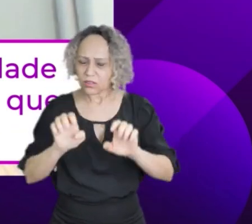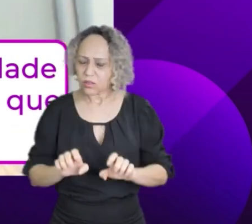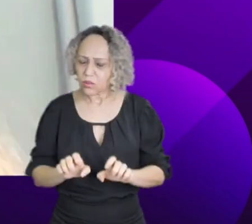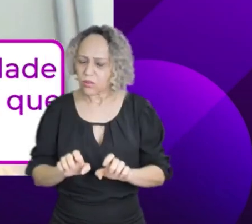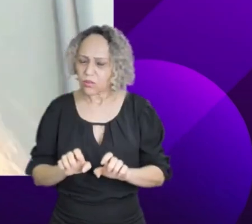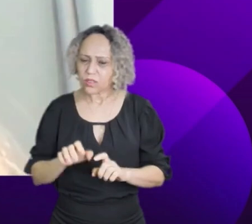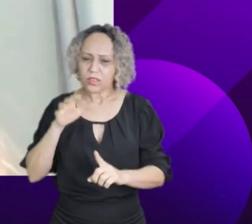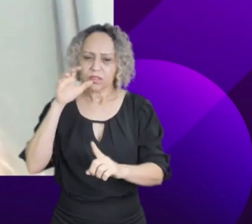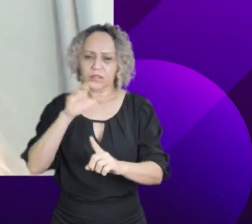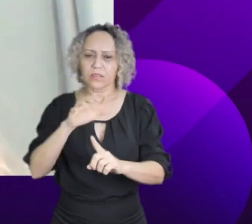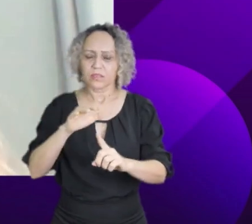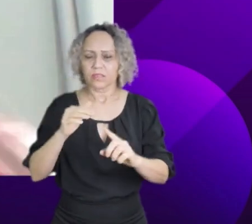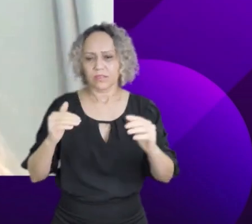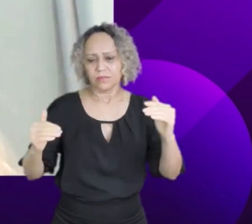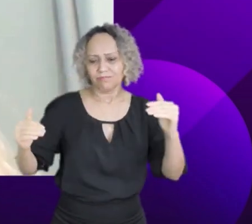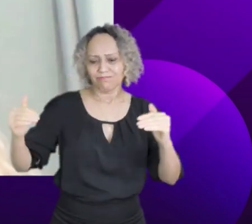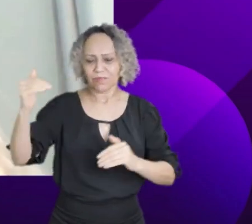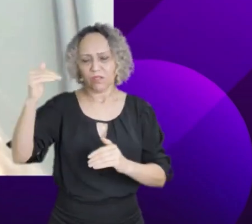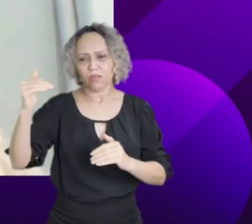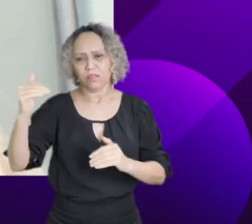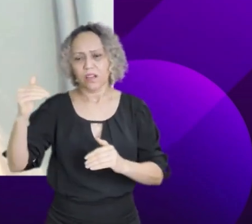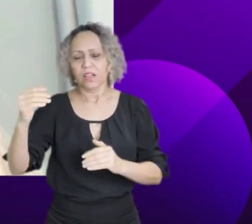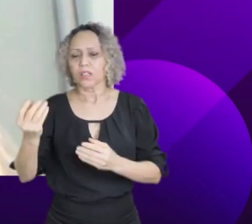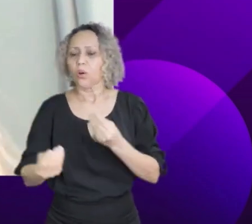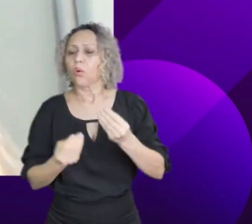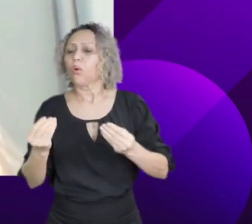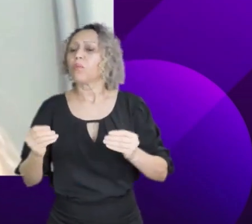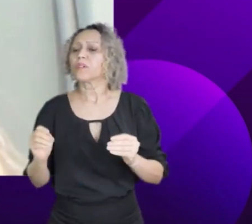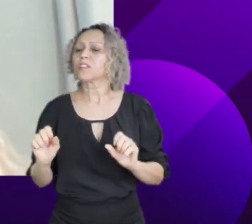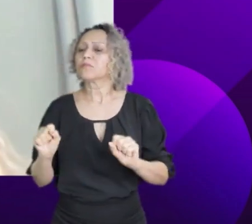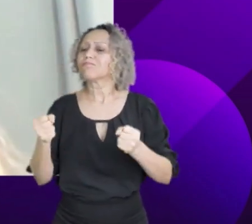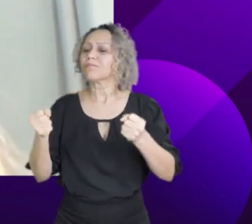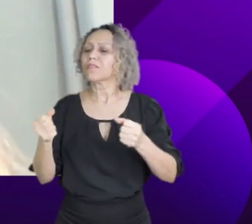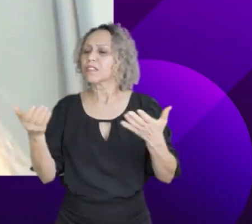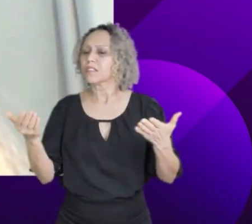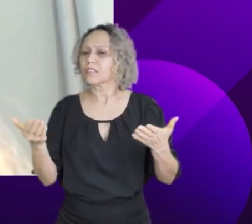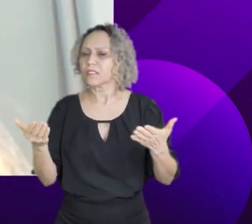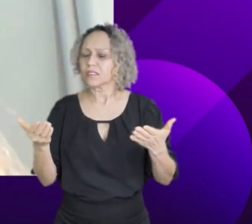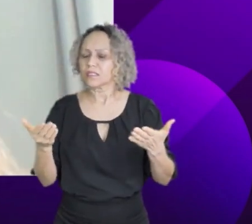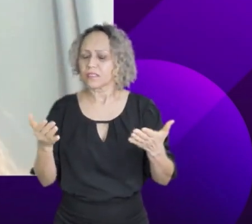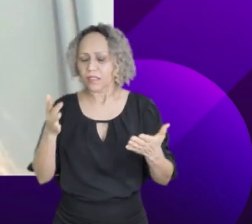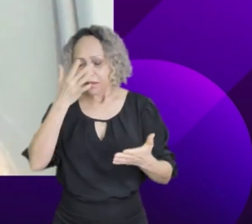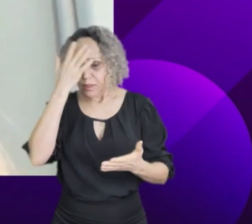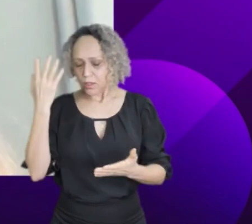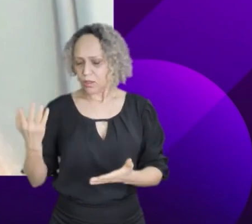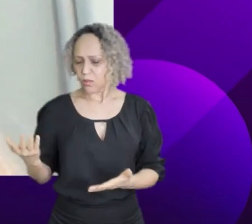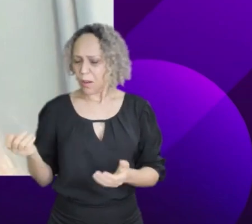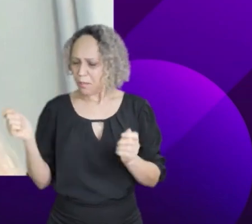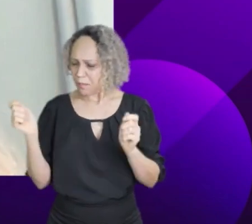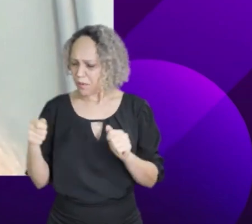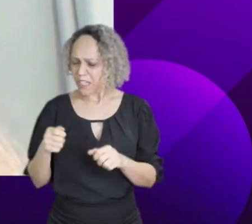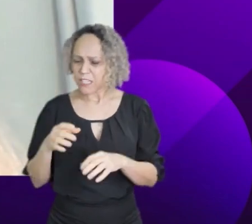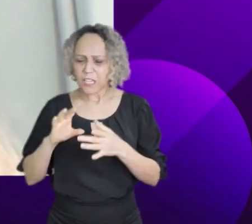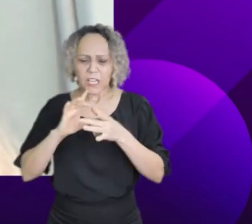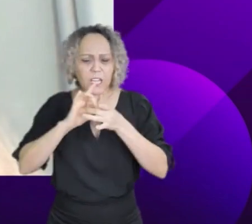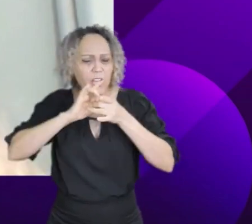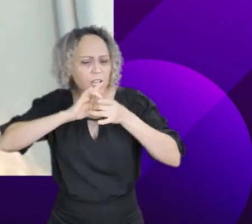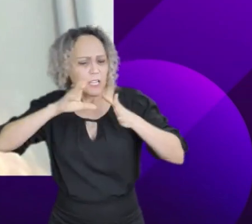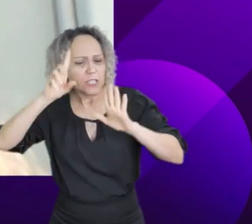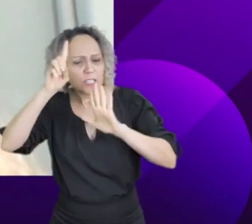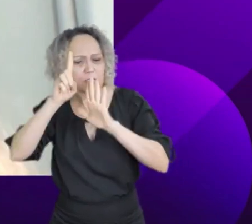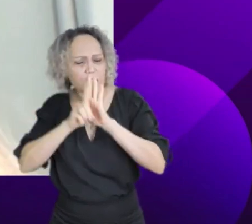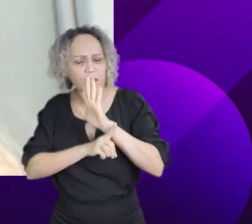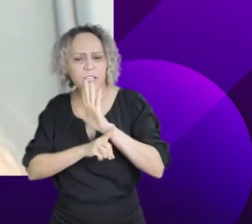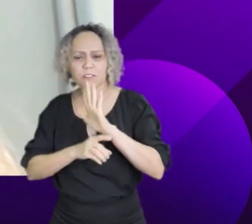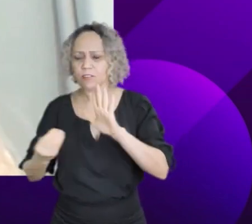dessa desigualdade. A gente só consegue combater essa desigualdade no acesso à cidade com uma mobilidade